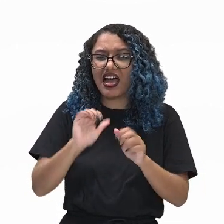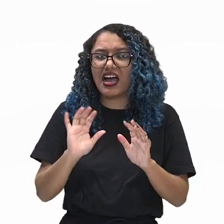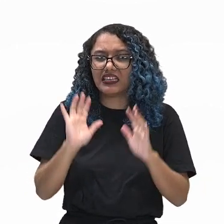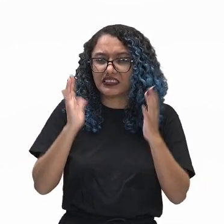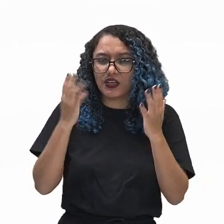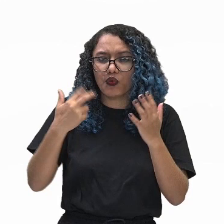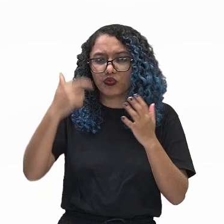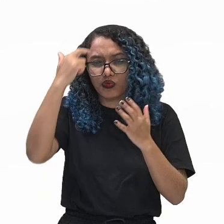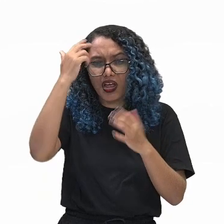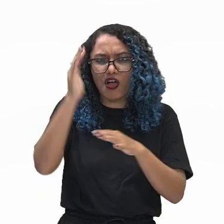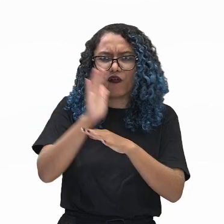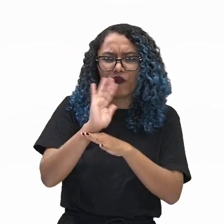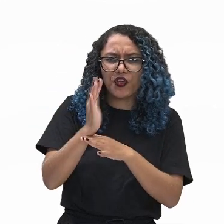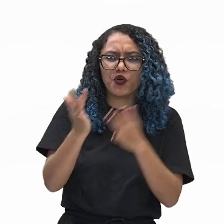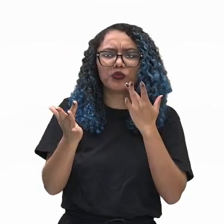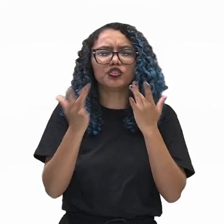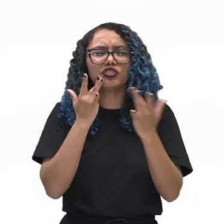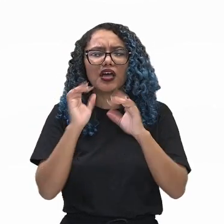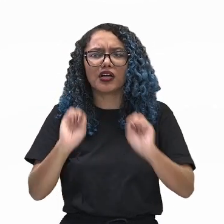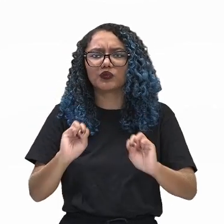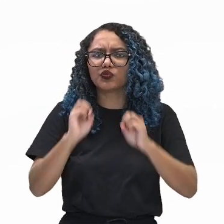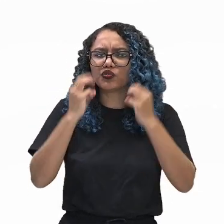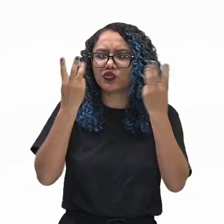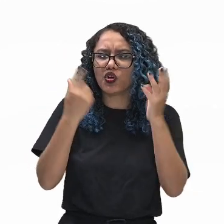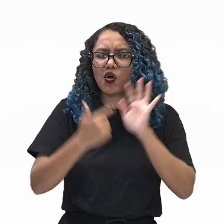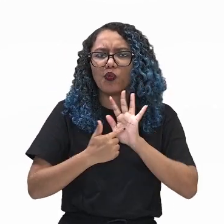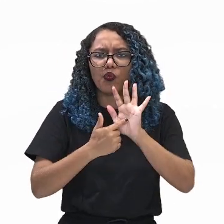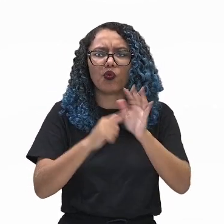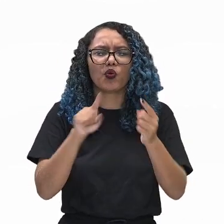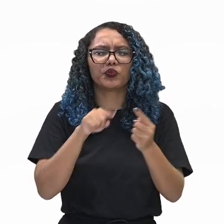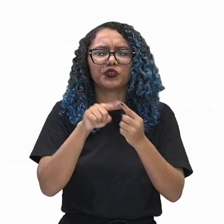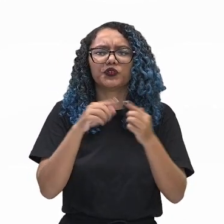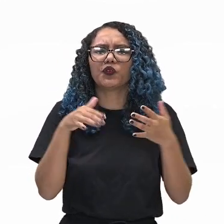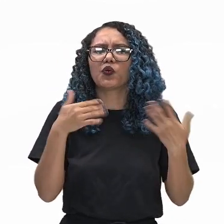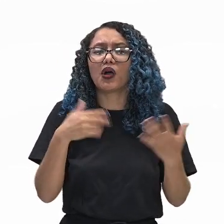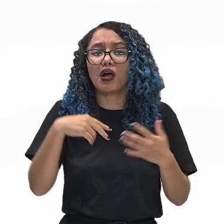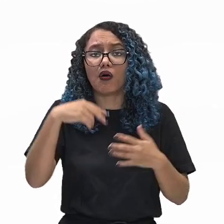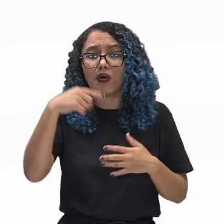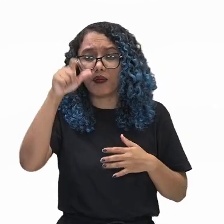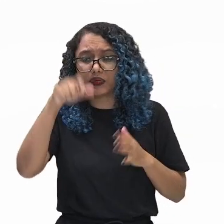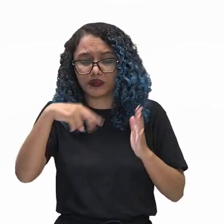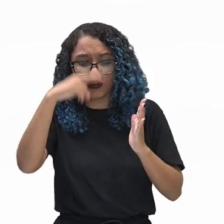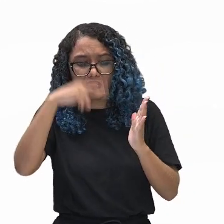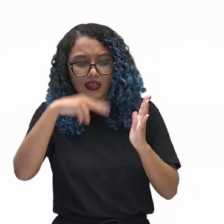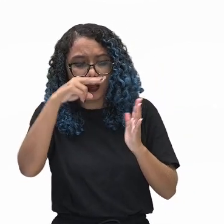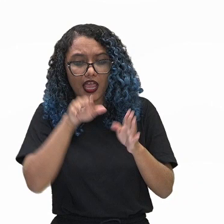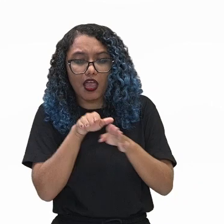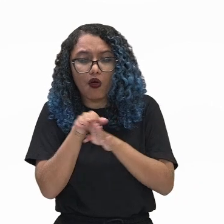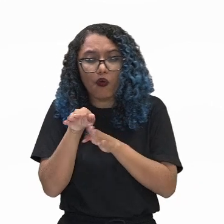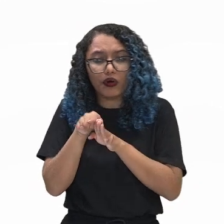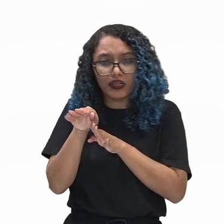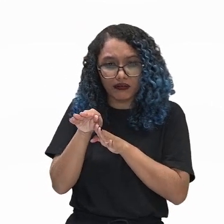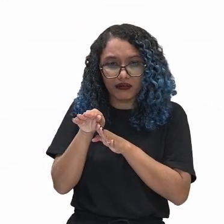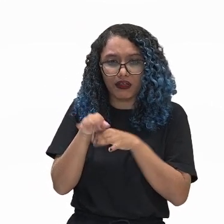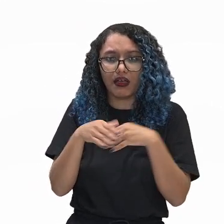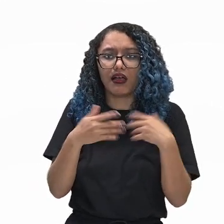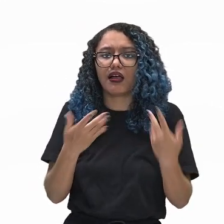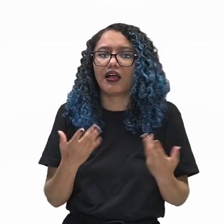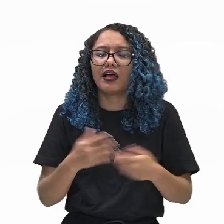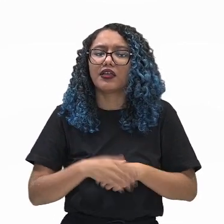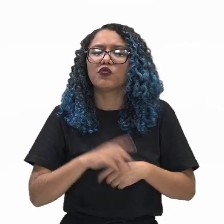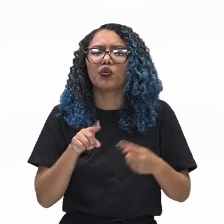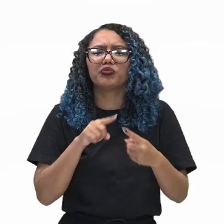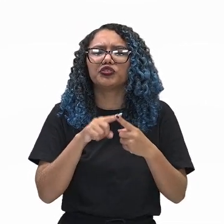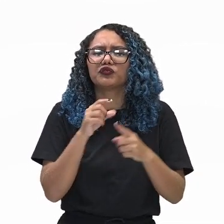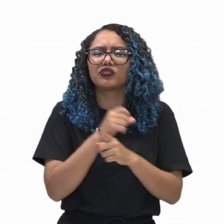teatro, show, exposição, com o objetivo de orientar o leitor. Sua função social é comentar